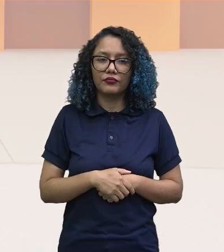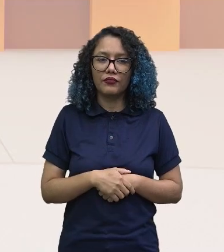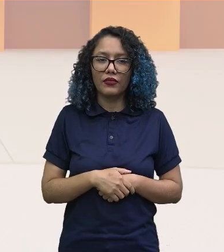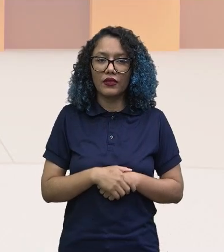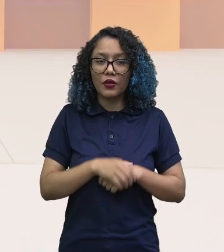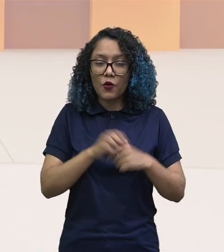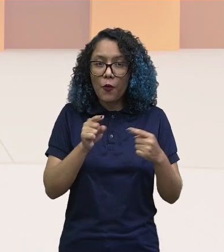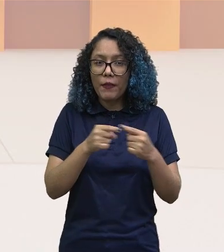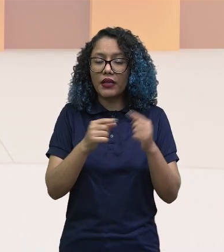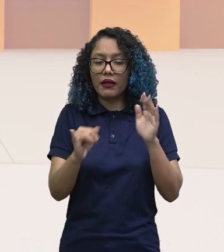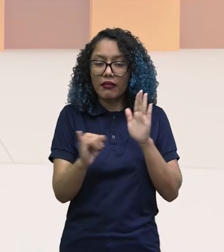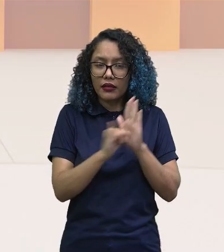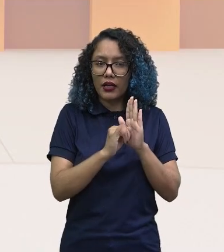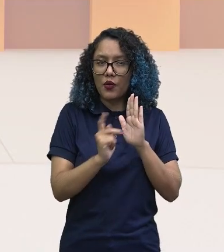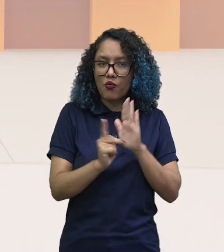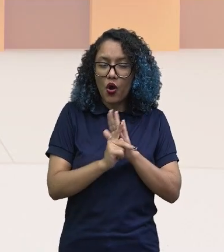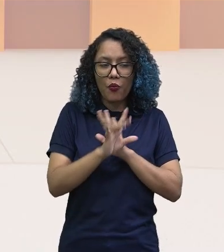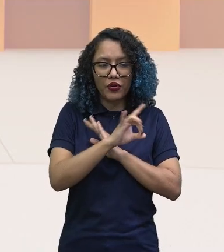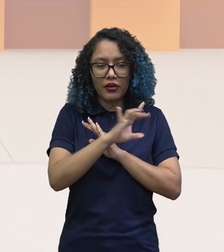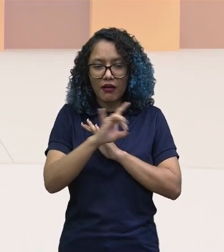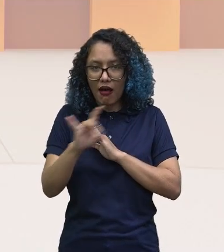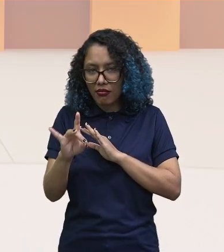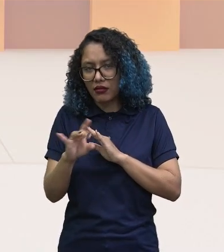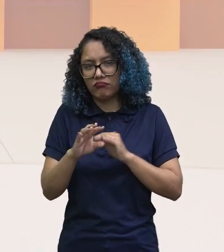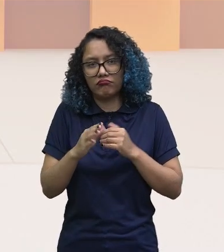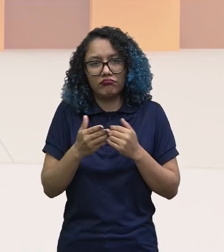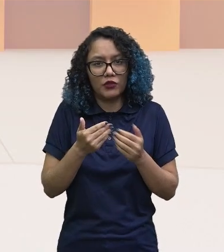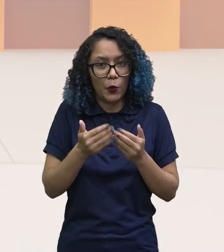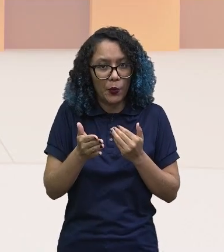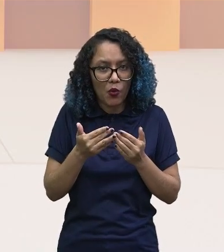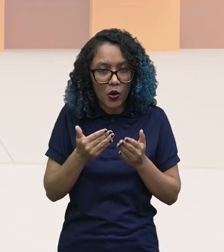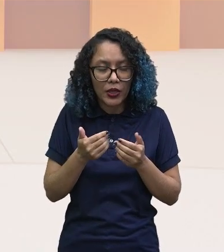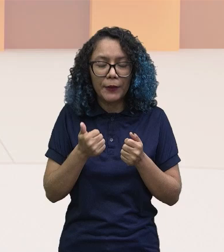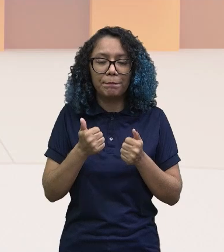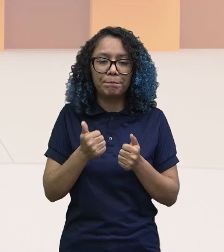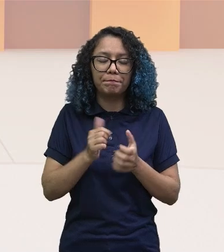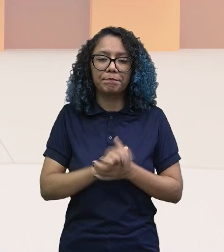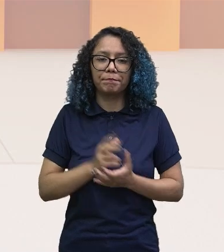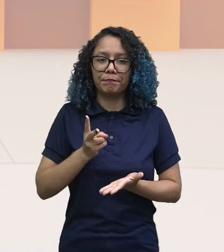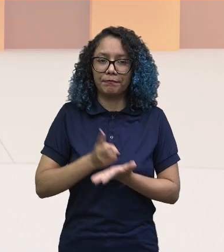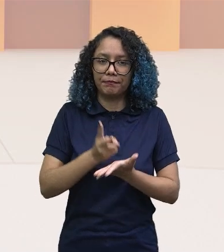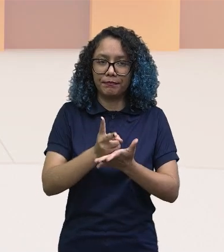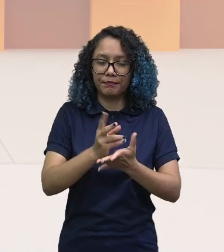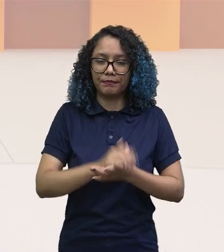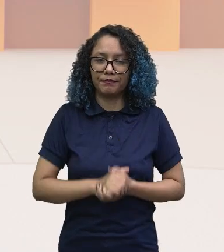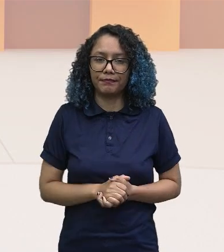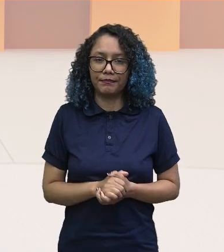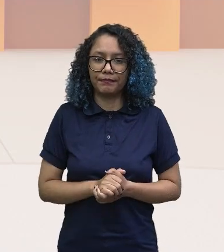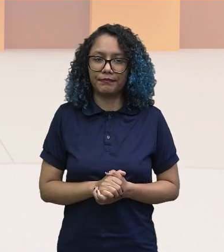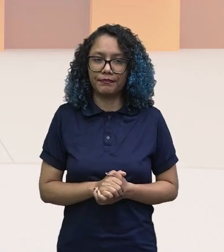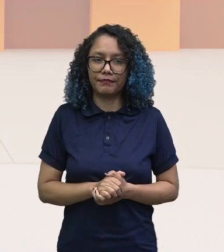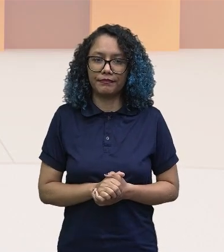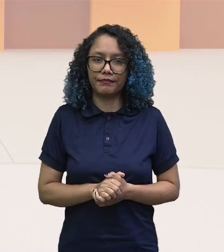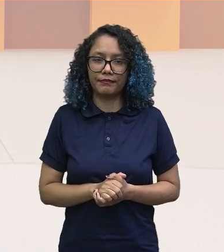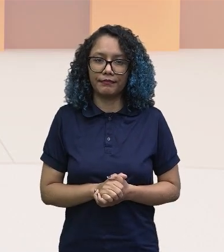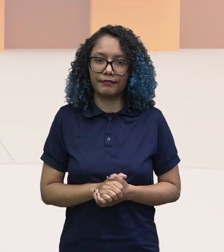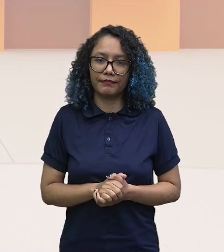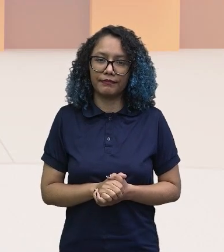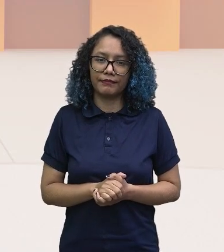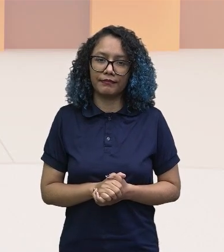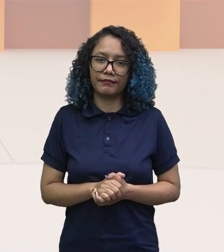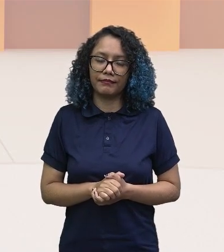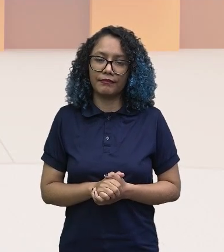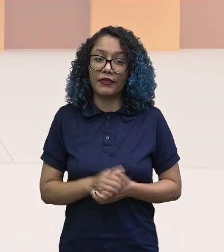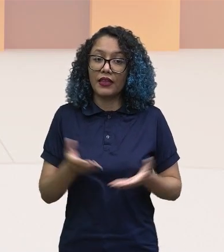sua identidade de gênero, certo? E dando continuidade à história desses movimentos, a